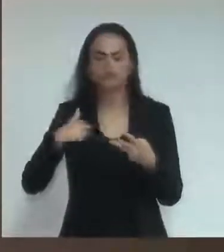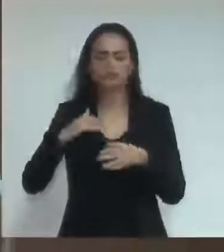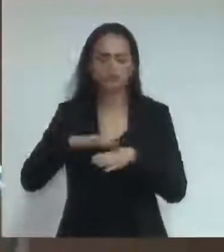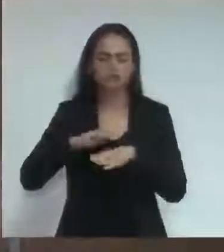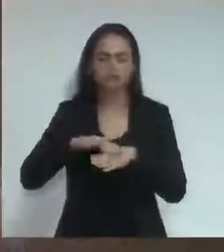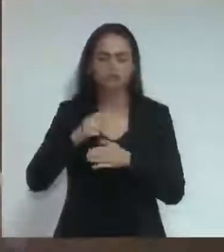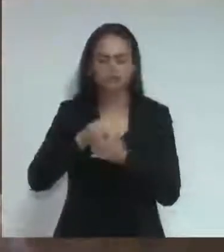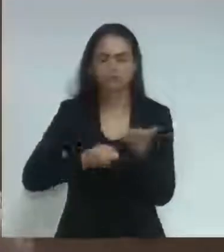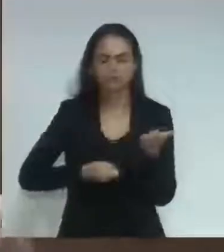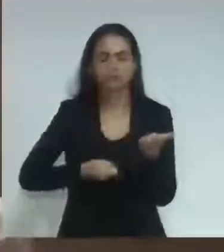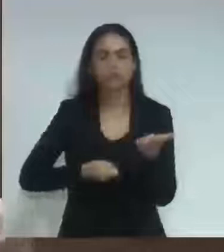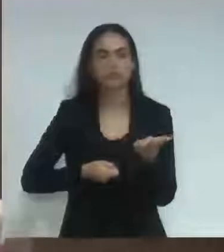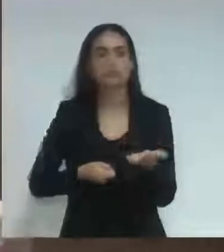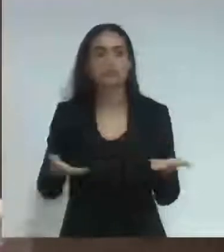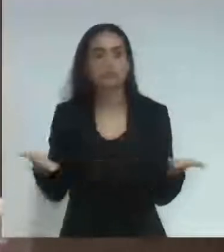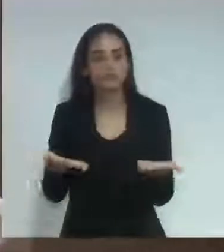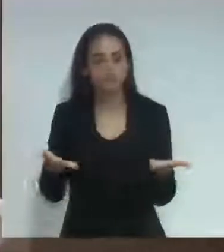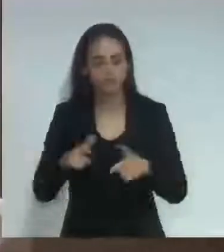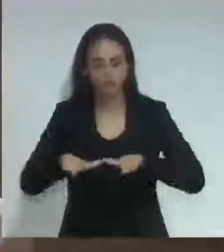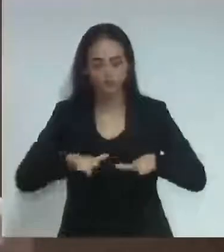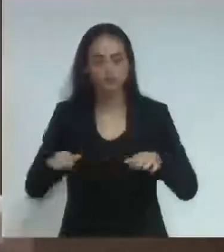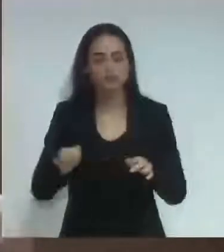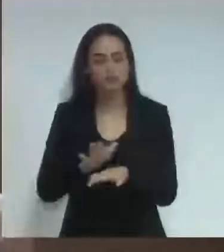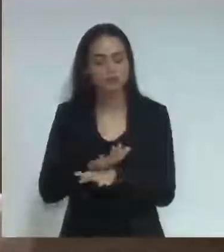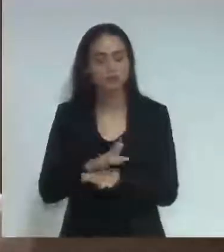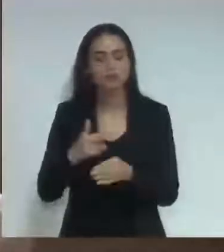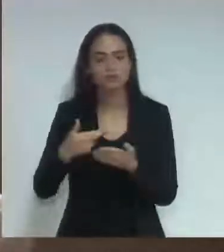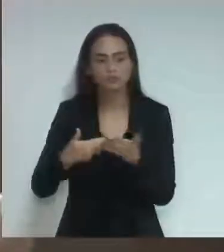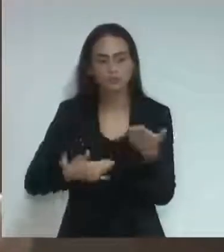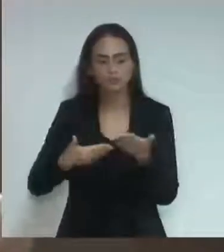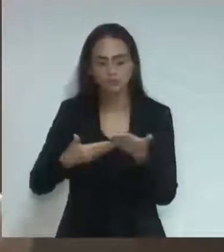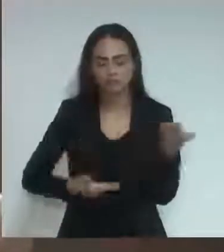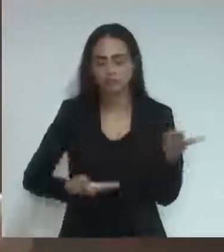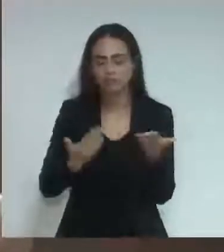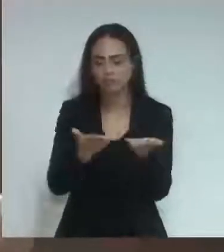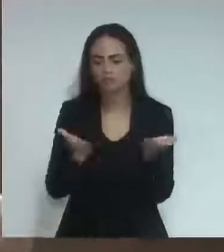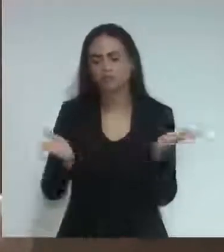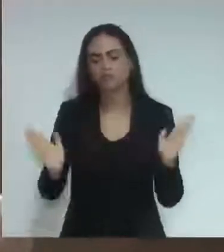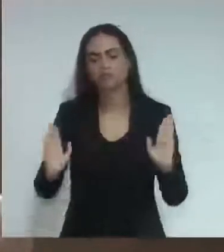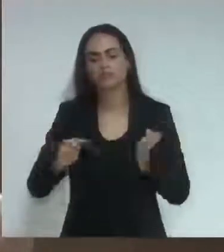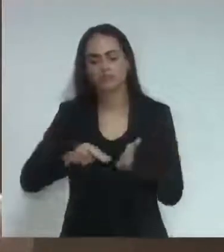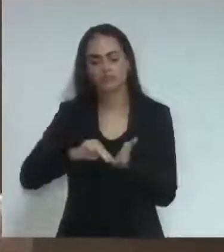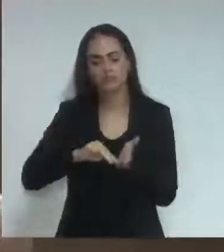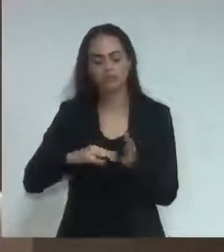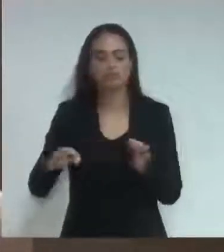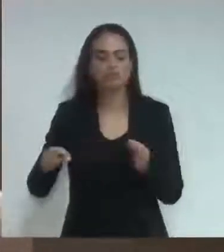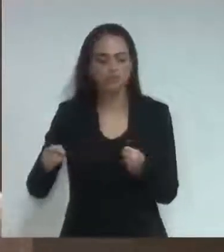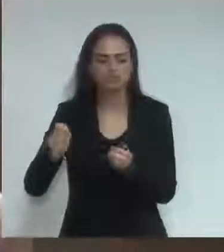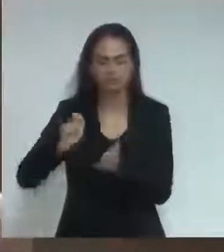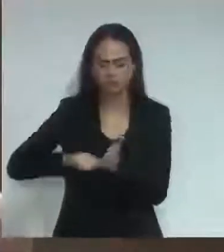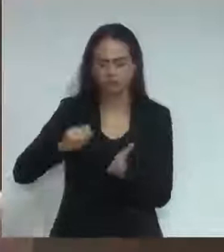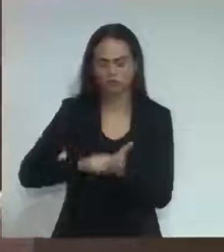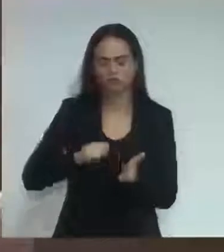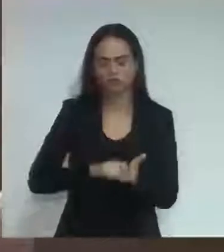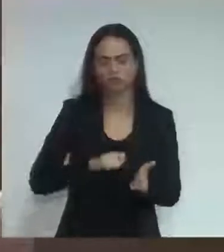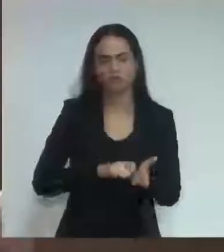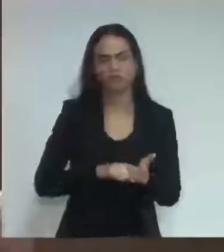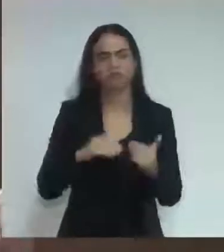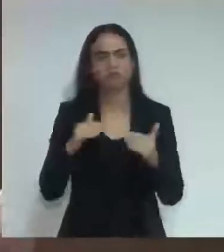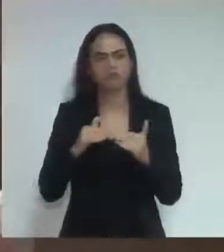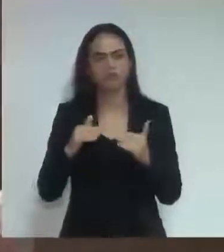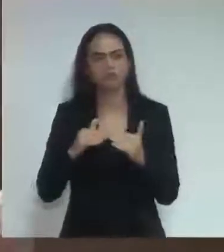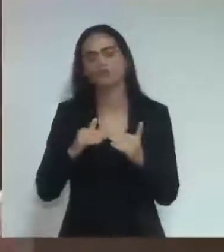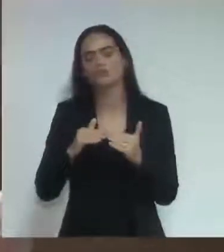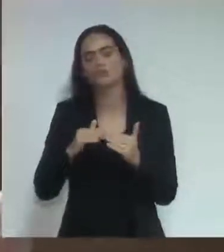os trabalhos hoje, o relatório foi aqui apresentado, apresentei a todos os membros que assinaram, o vereador Florentino sugeriu